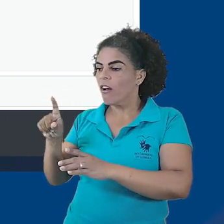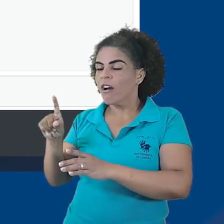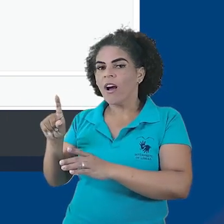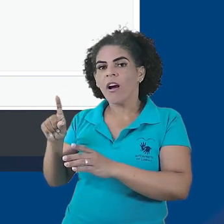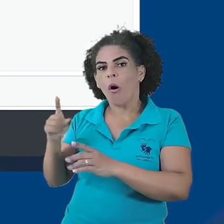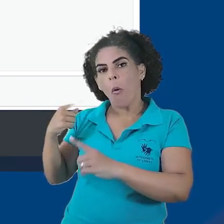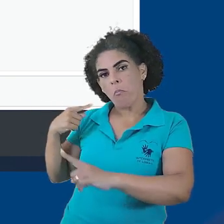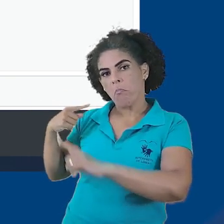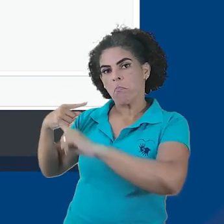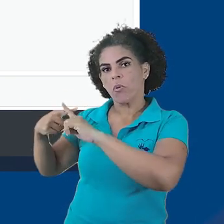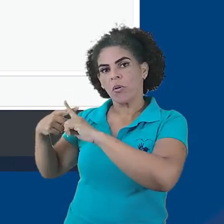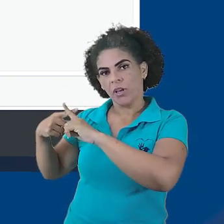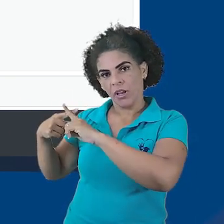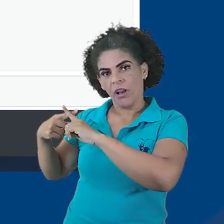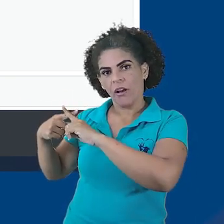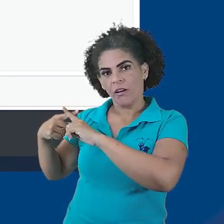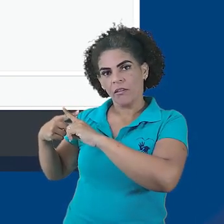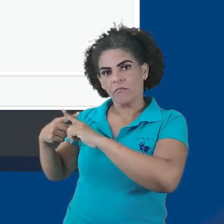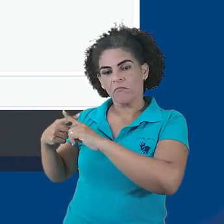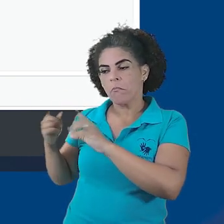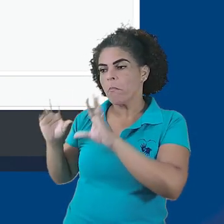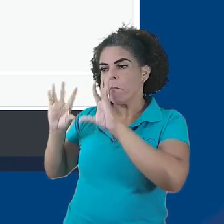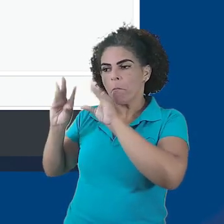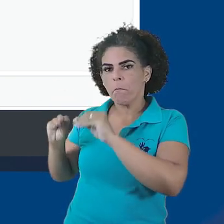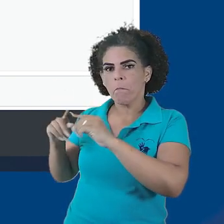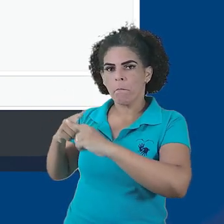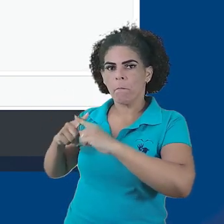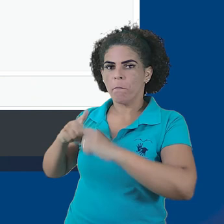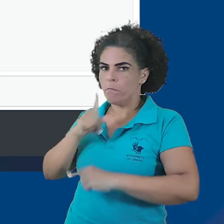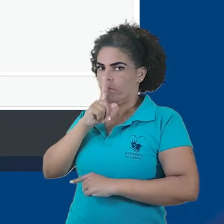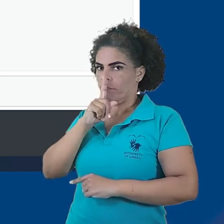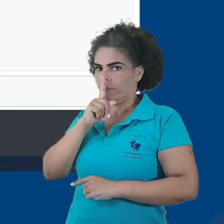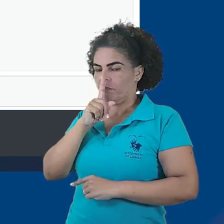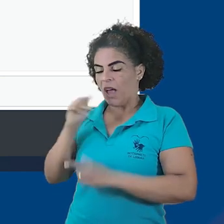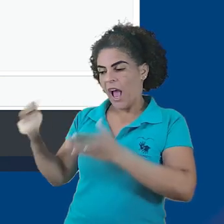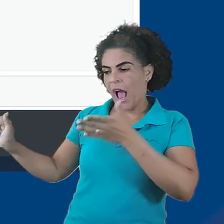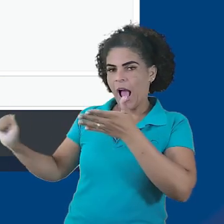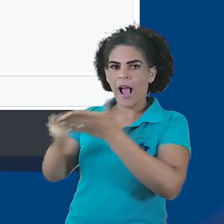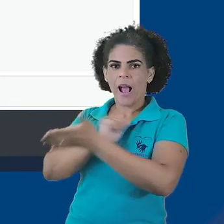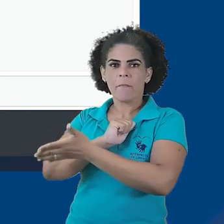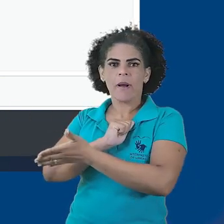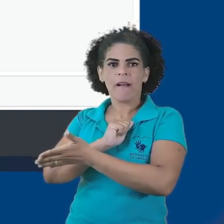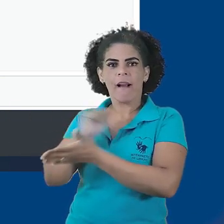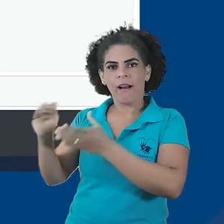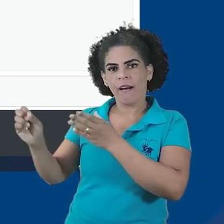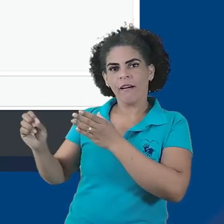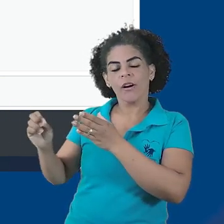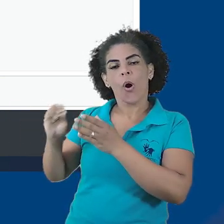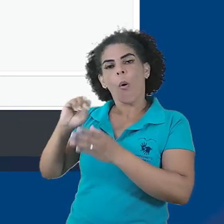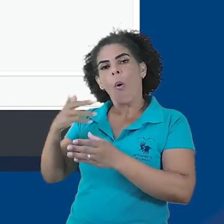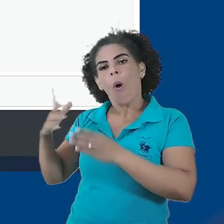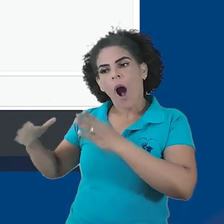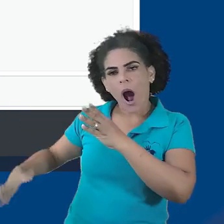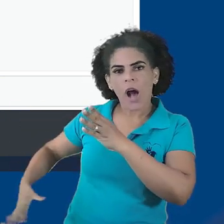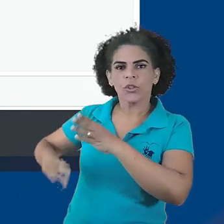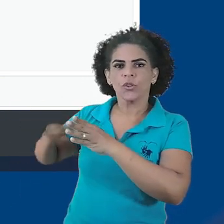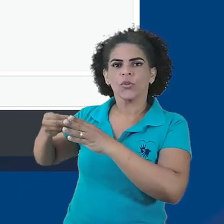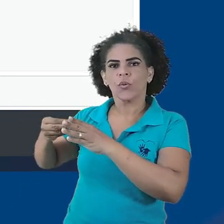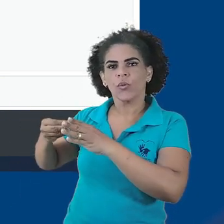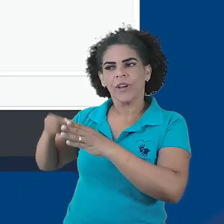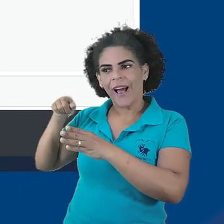favoritar essa conversa bloquear este usuário mudar é apagar essa conversa